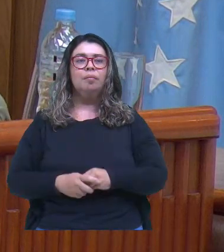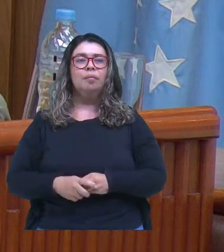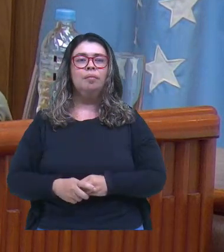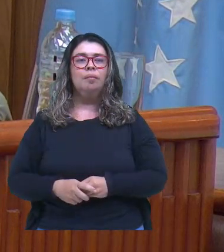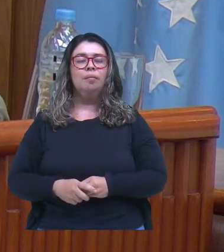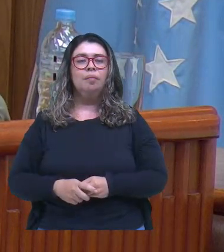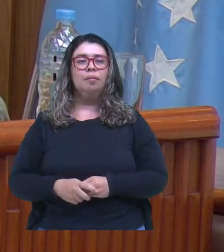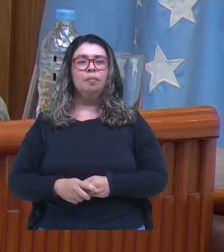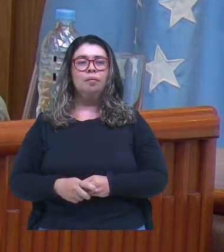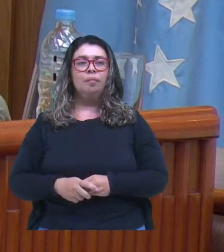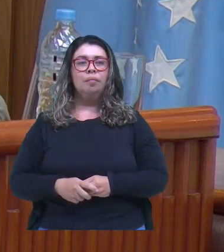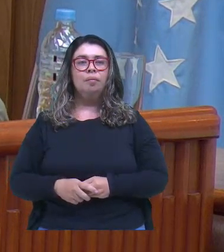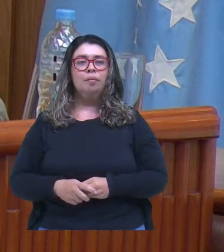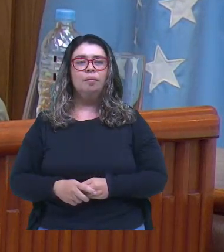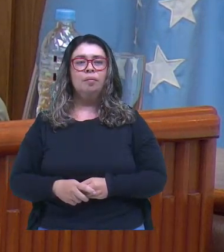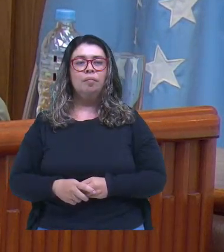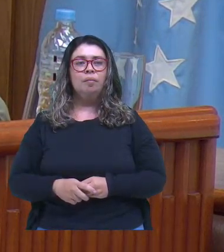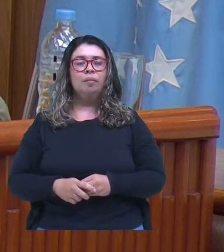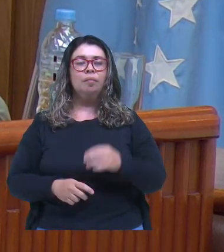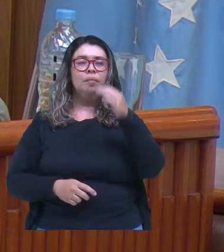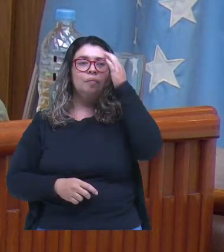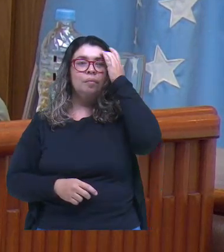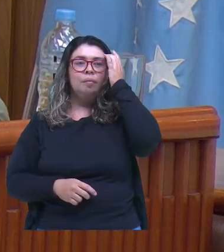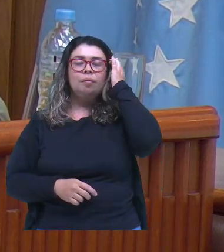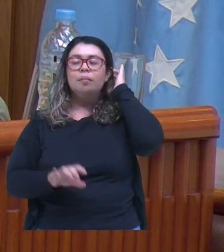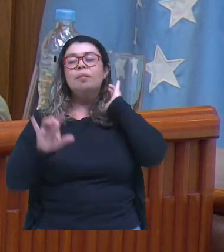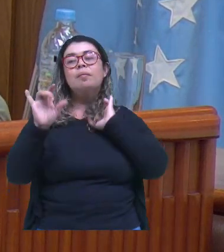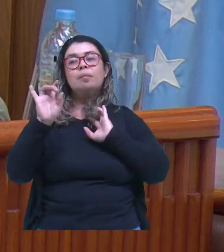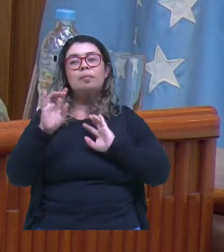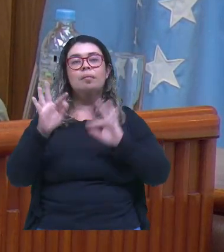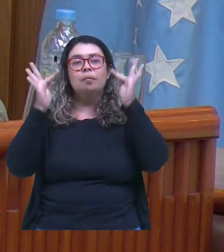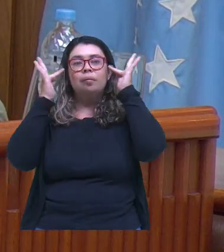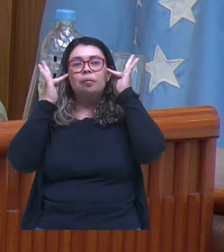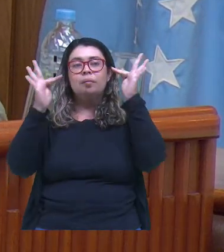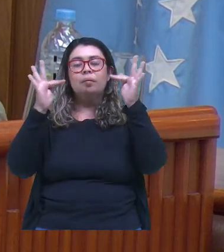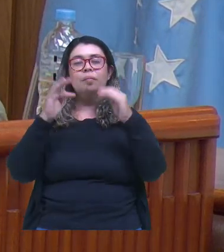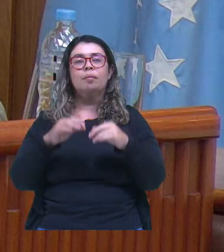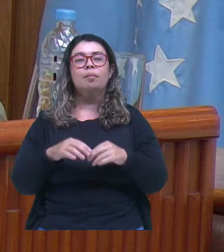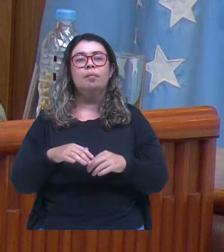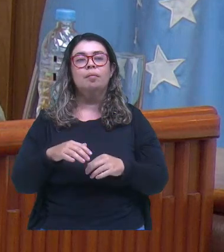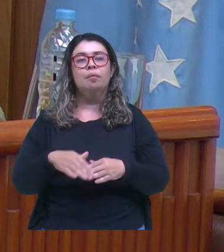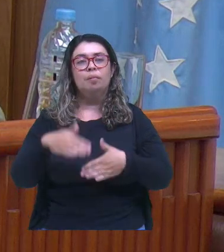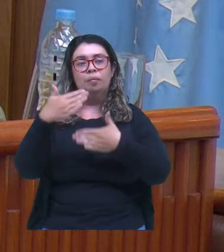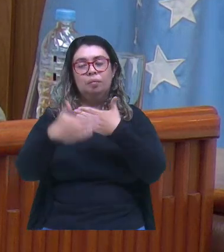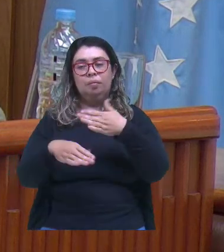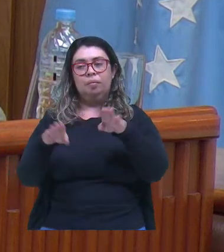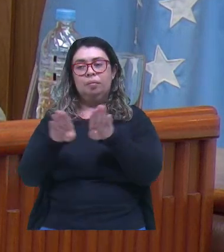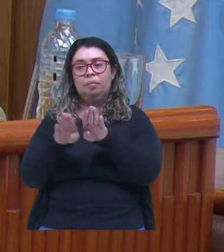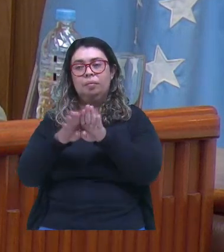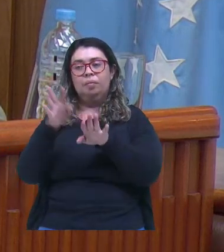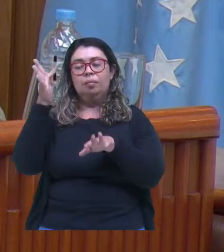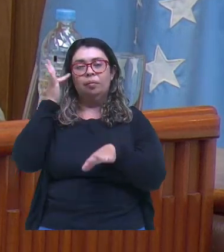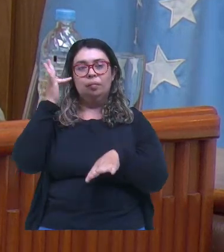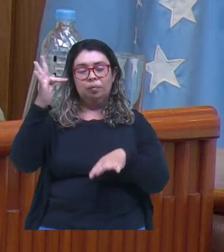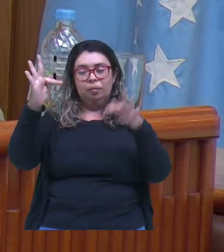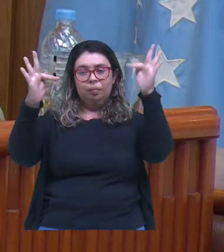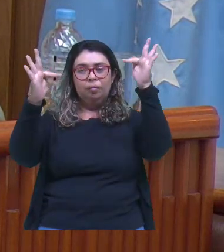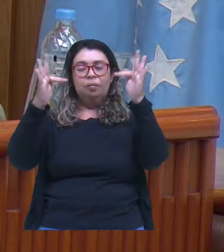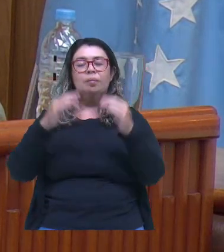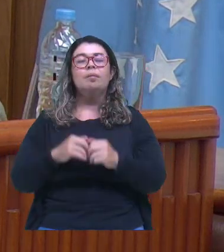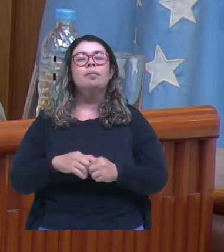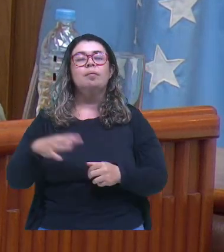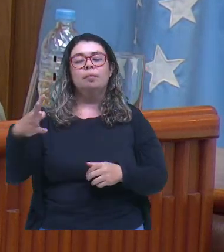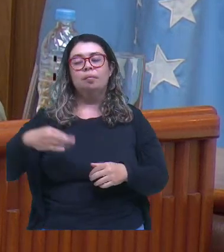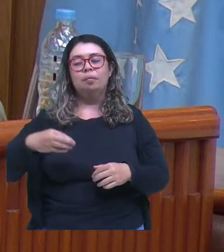melhor, não defende só o futuro, não somente das presentes, mas também das futuras gerações.